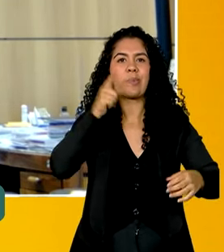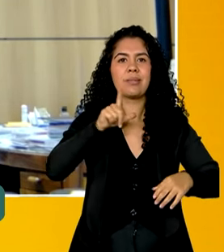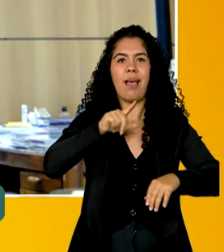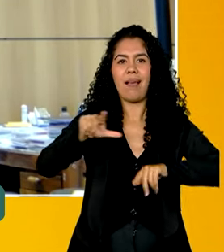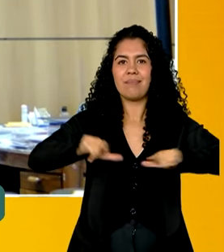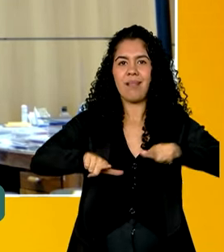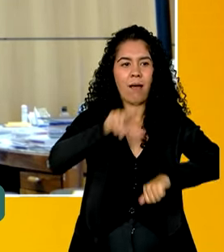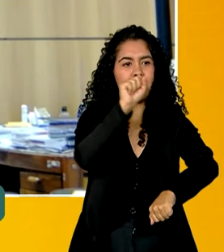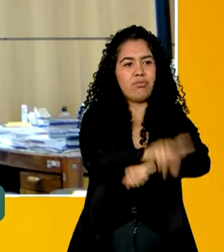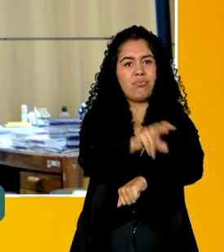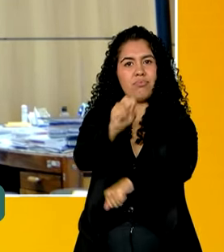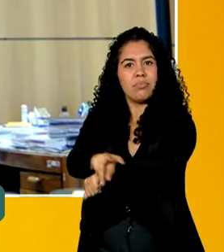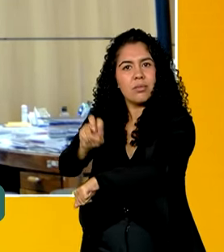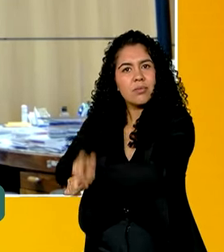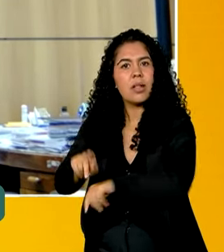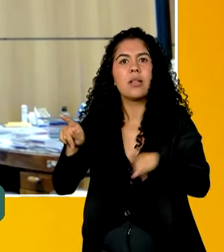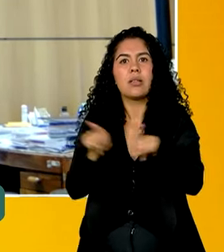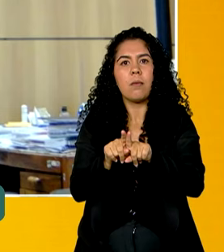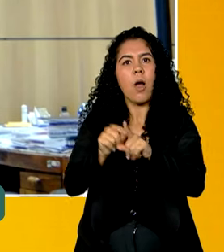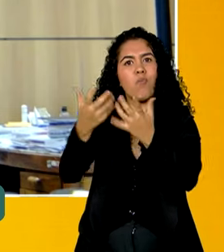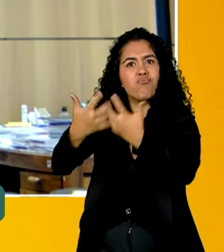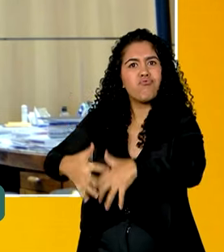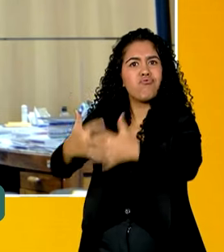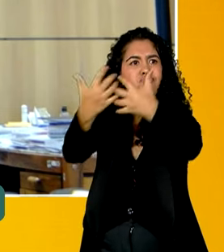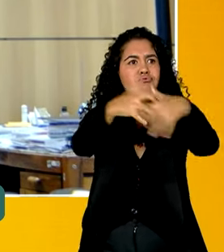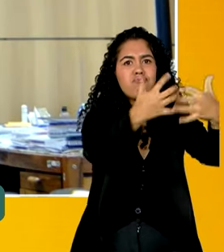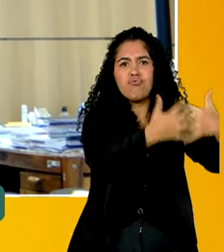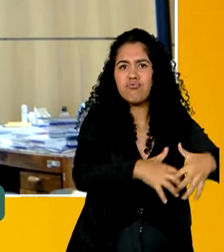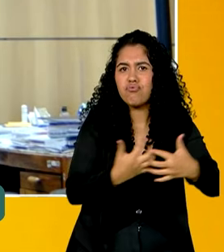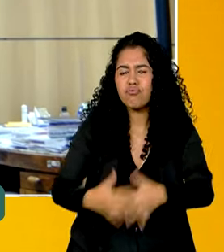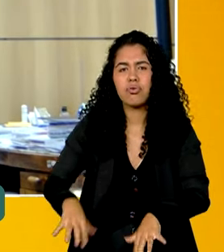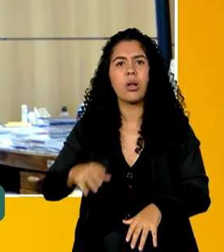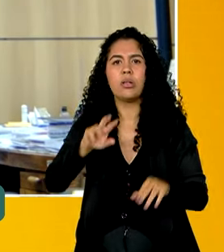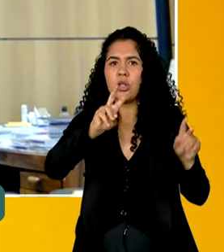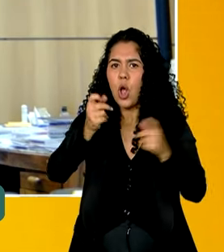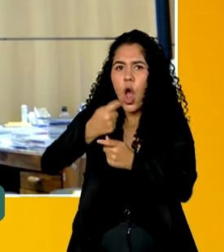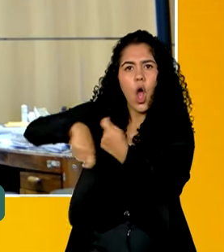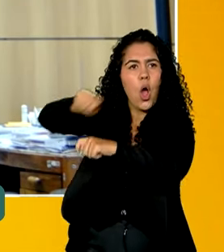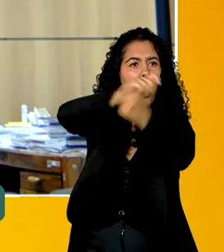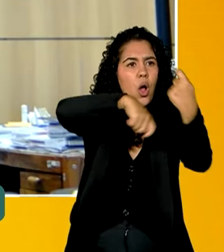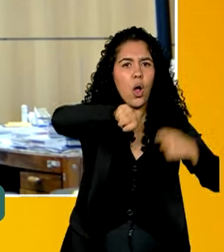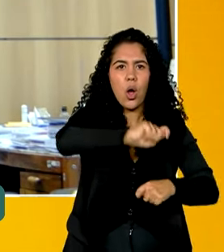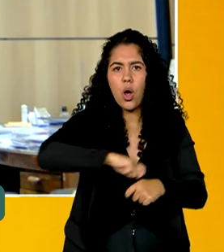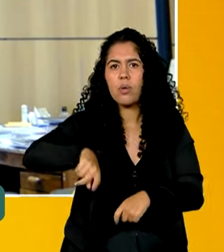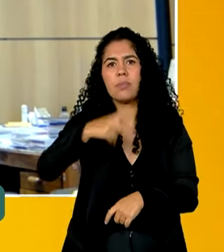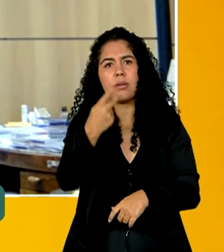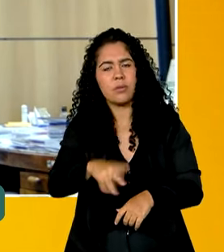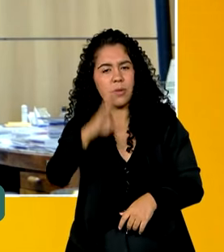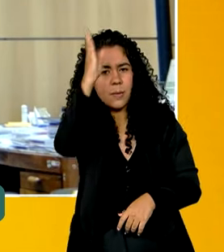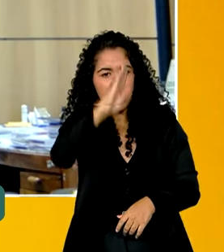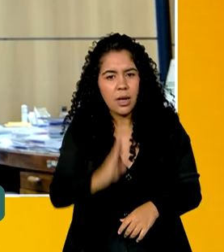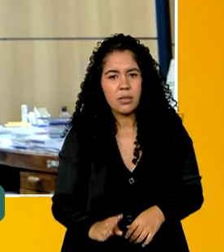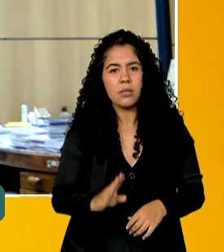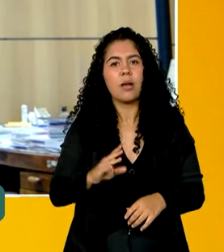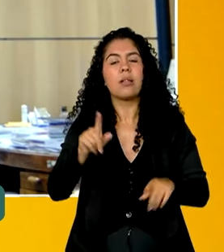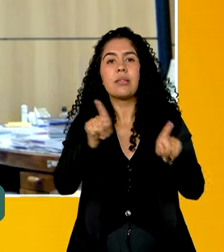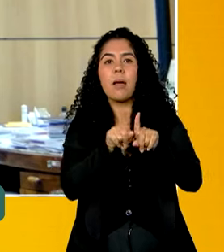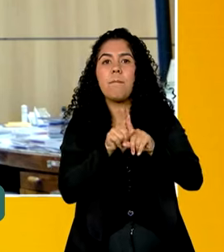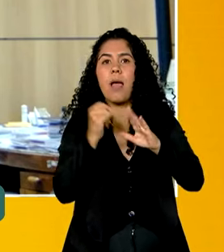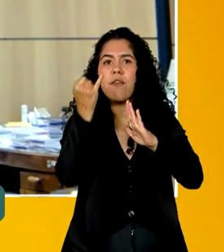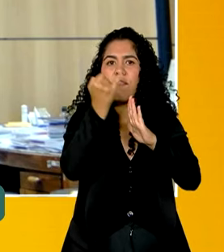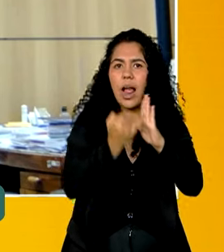Então, bom funcionamento do crédito do país, né, da economia funcionando com a normalidade, a inflação